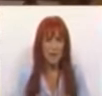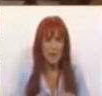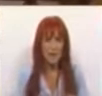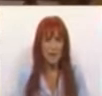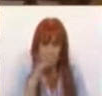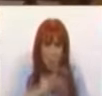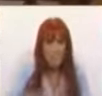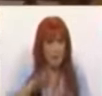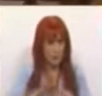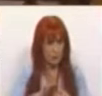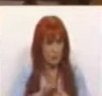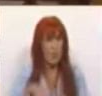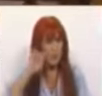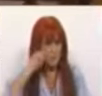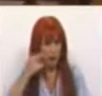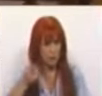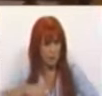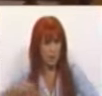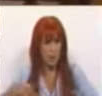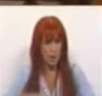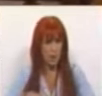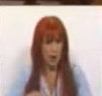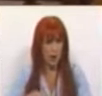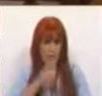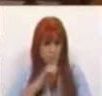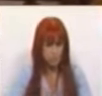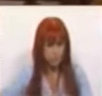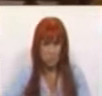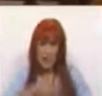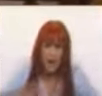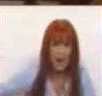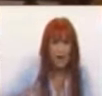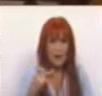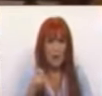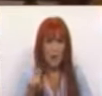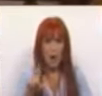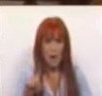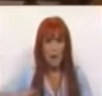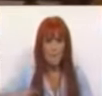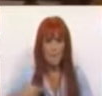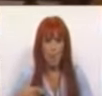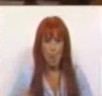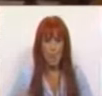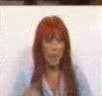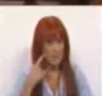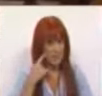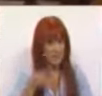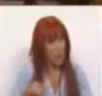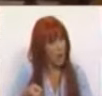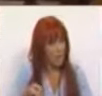matéria ambiental que afetam a rede hidrográfica do rio Almonda. E que importa ter em